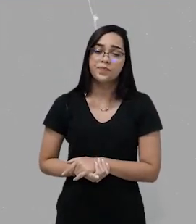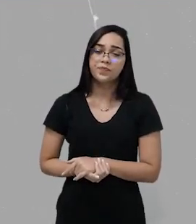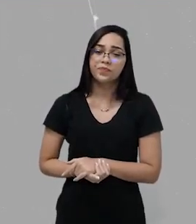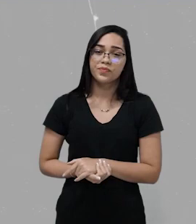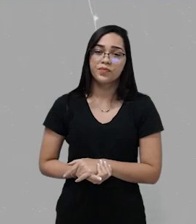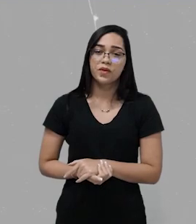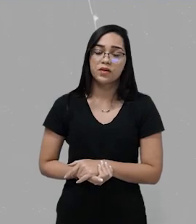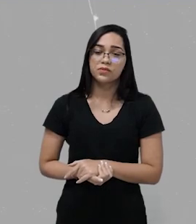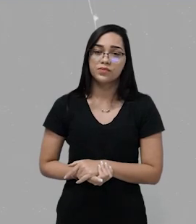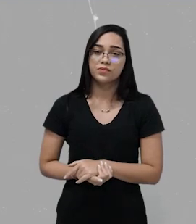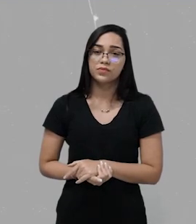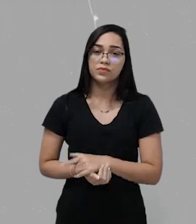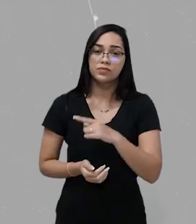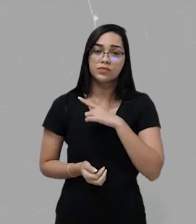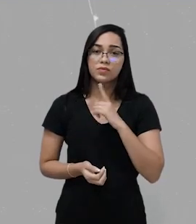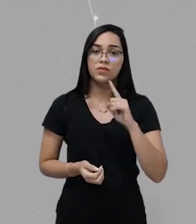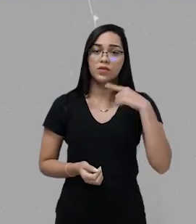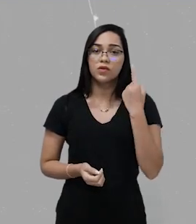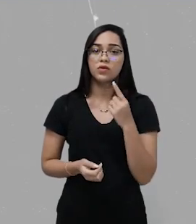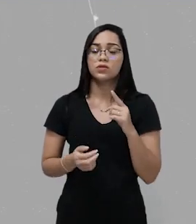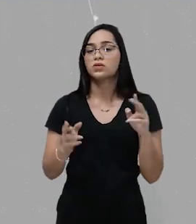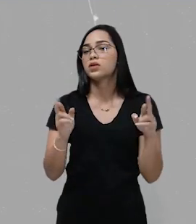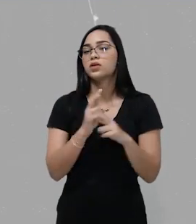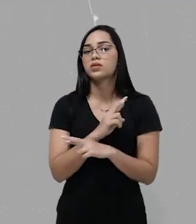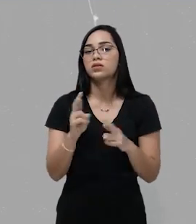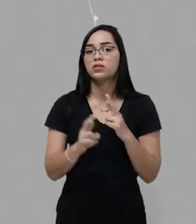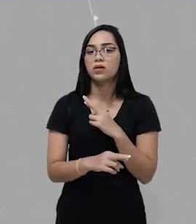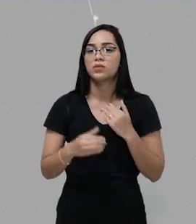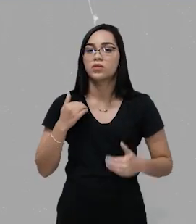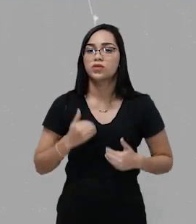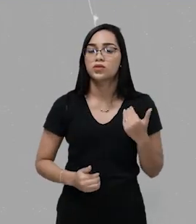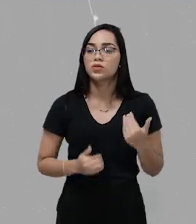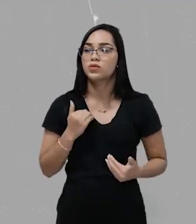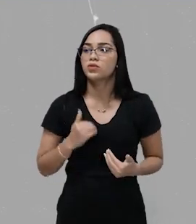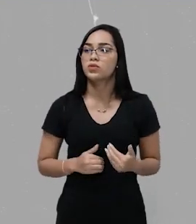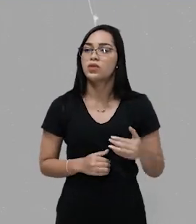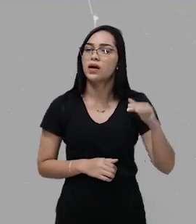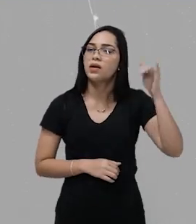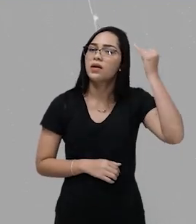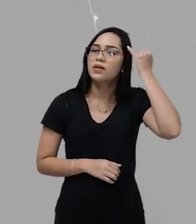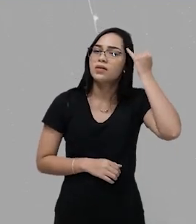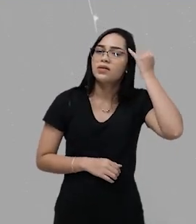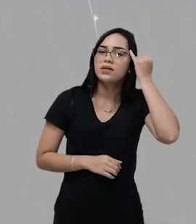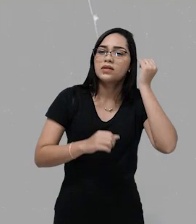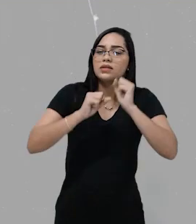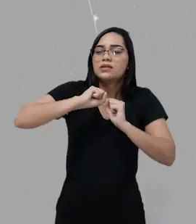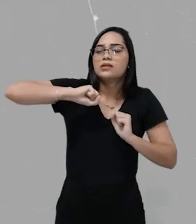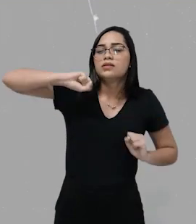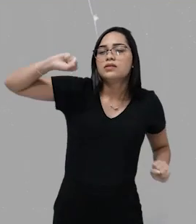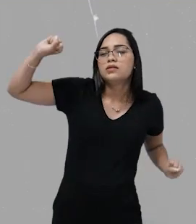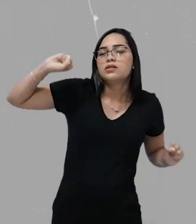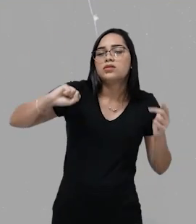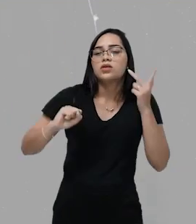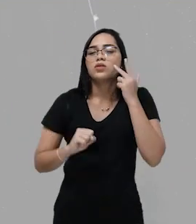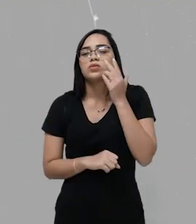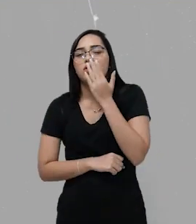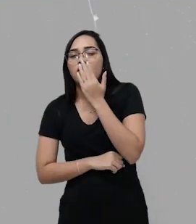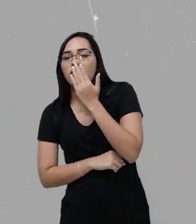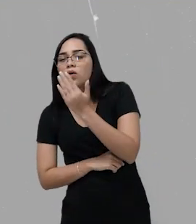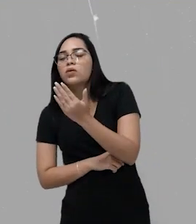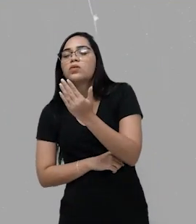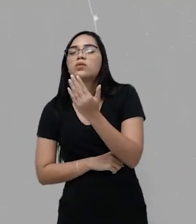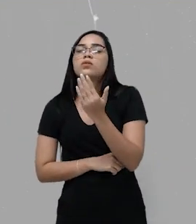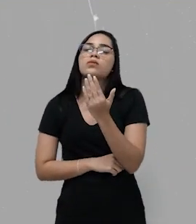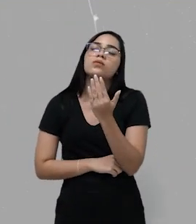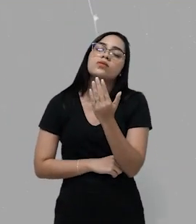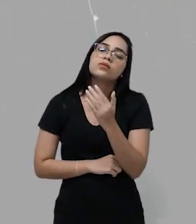E outros elementos ligados à postura corporal. A preguiça, gesto de preguiça, o sono, né? O